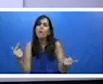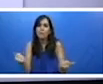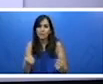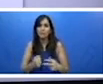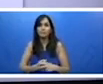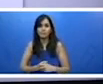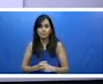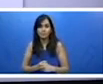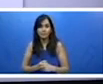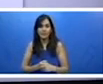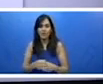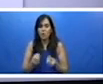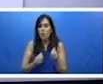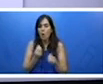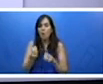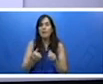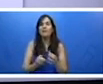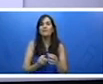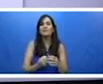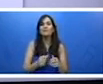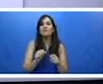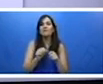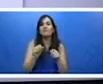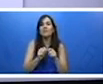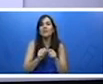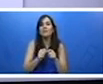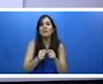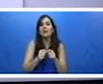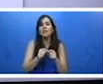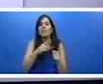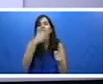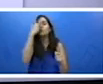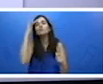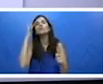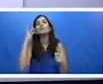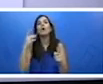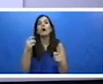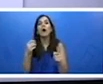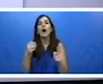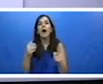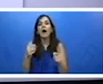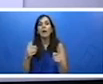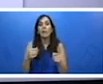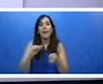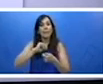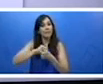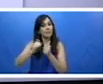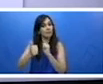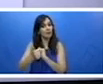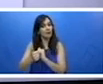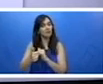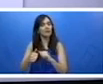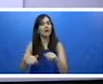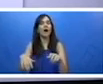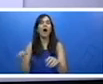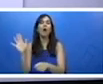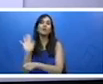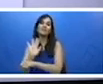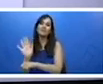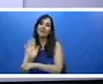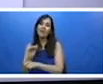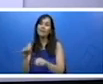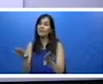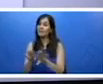foram produzidas, a recepção do público e adaptadas para cinema e TV. 3